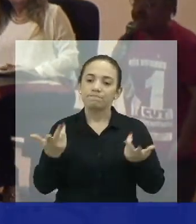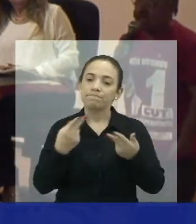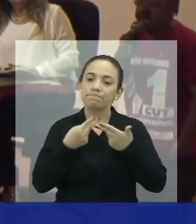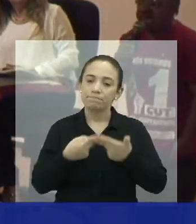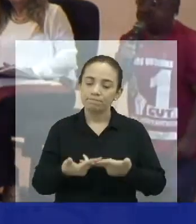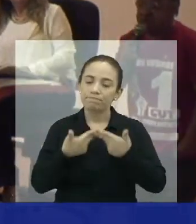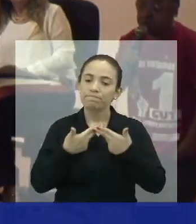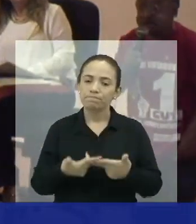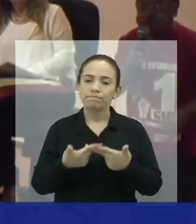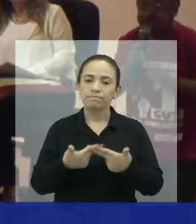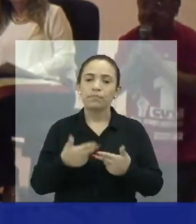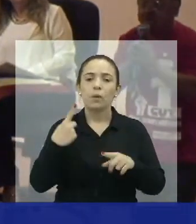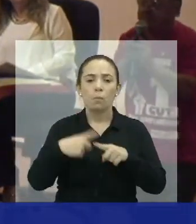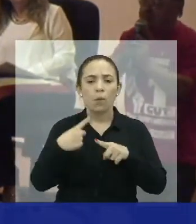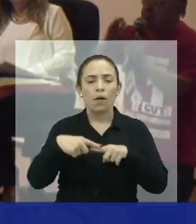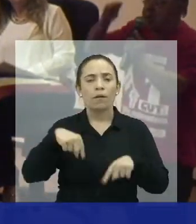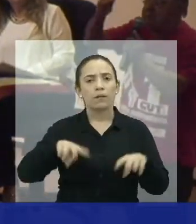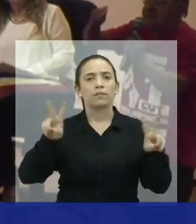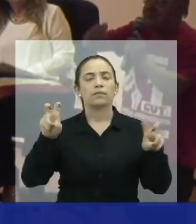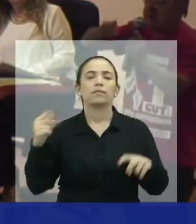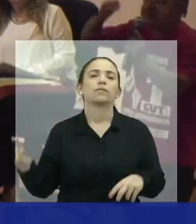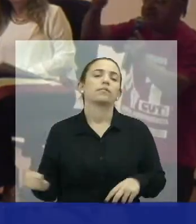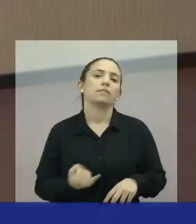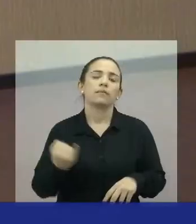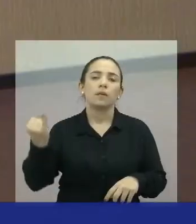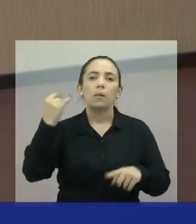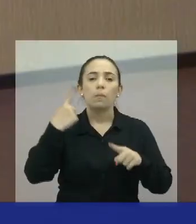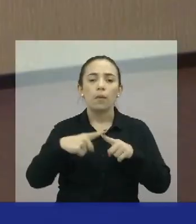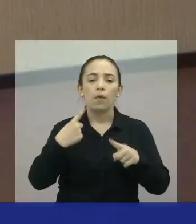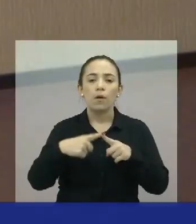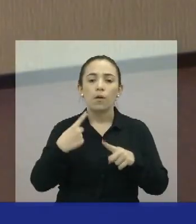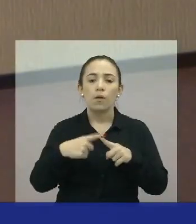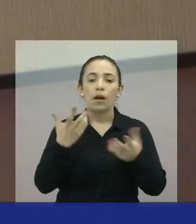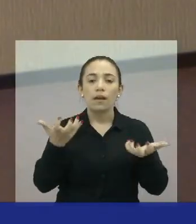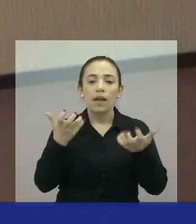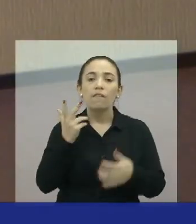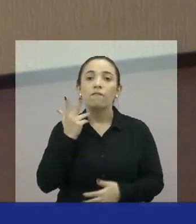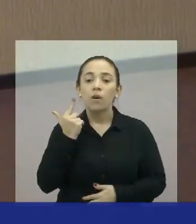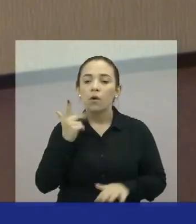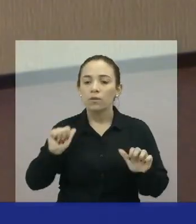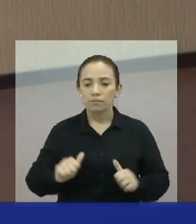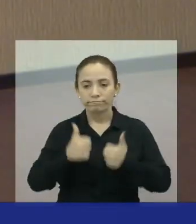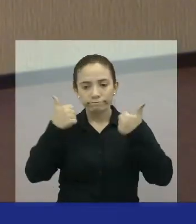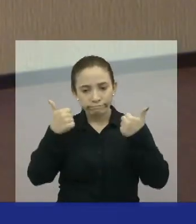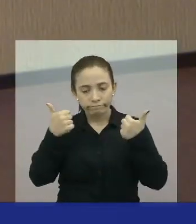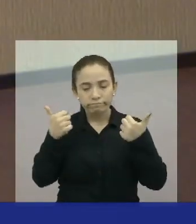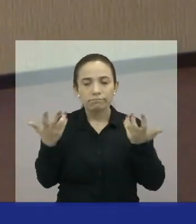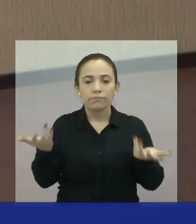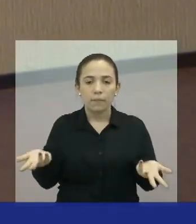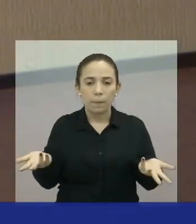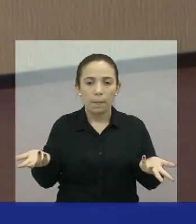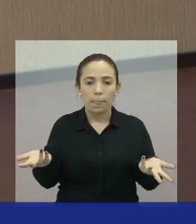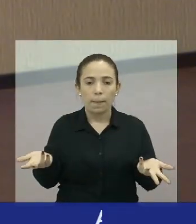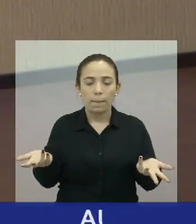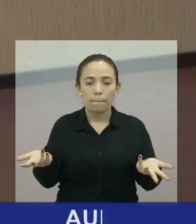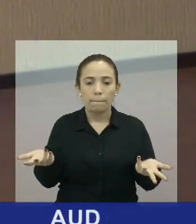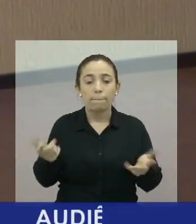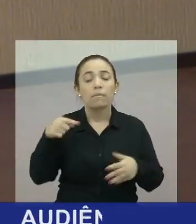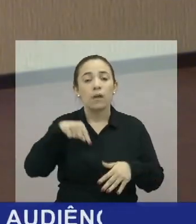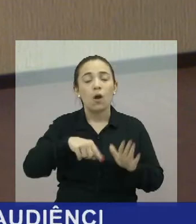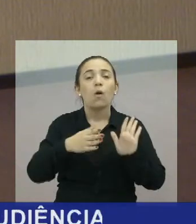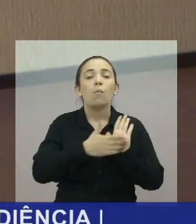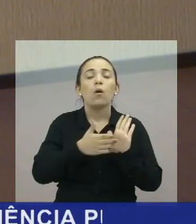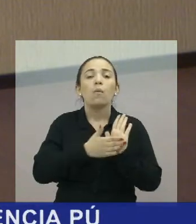nobre, é justa, por uma fortaleza melhor. E isso deve ser o